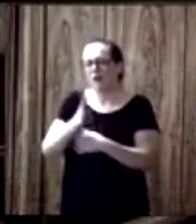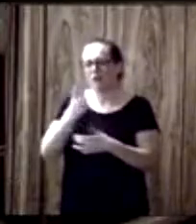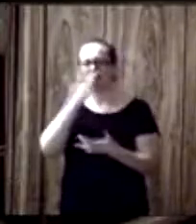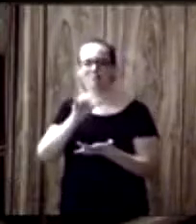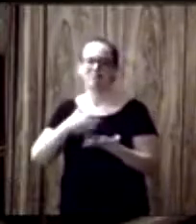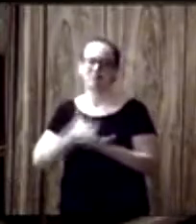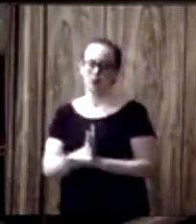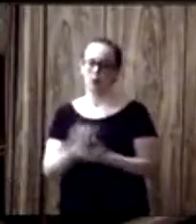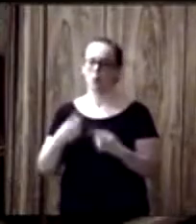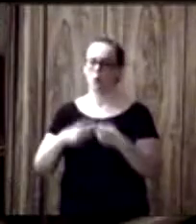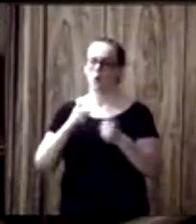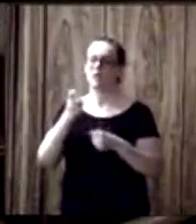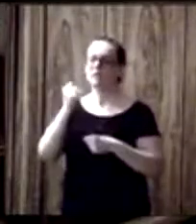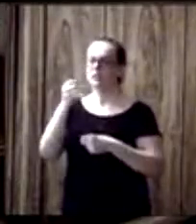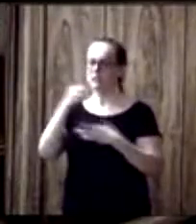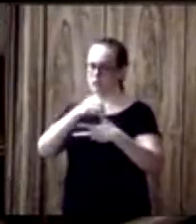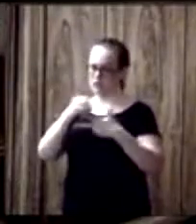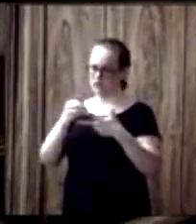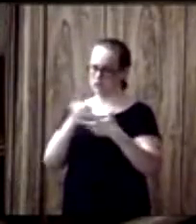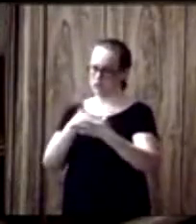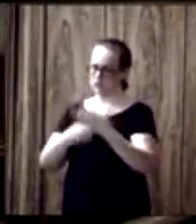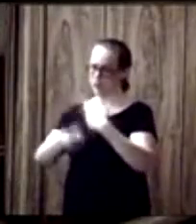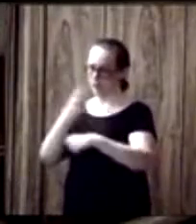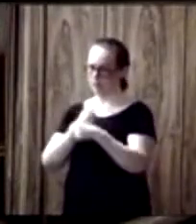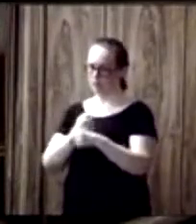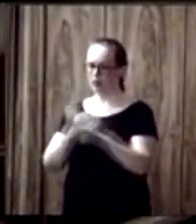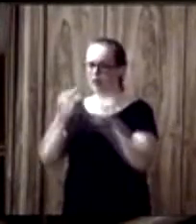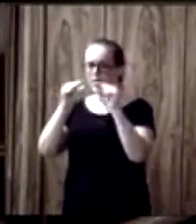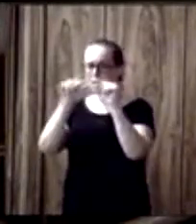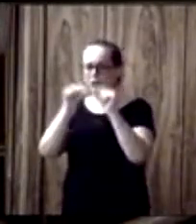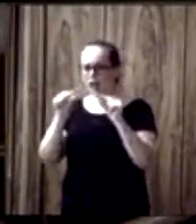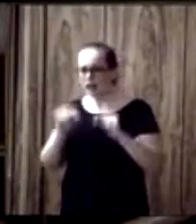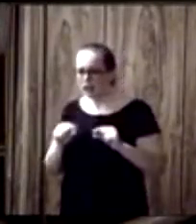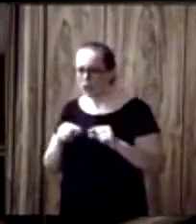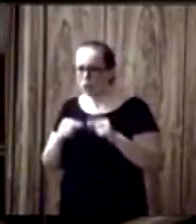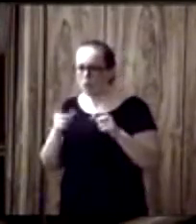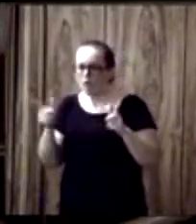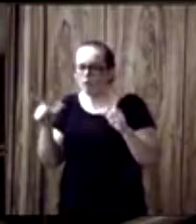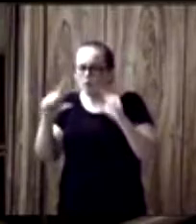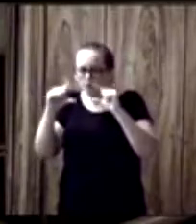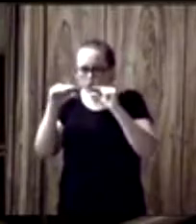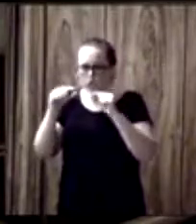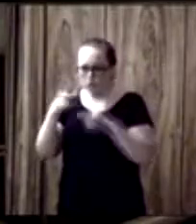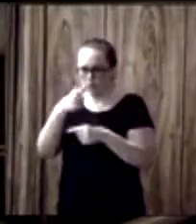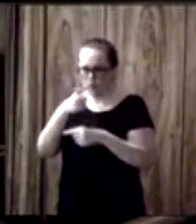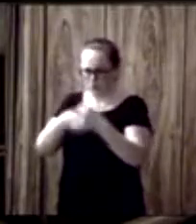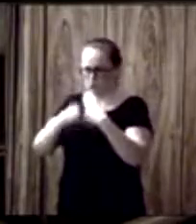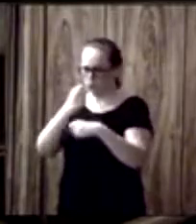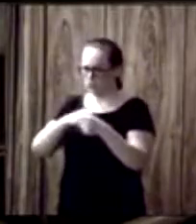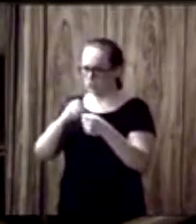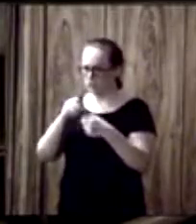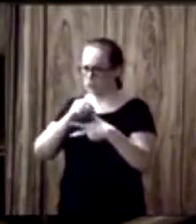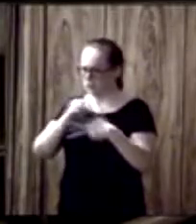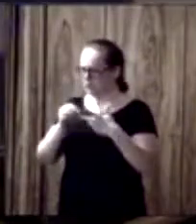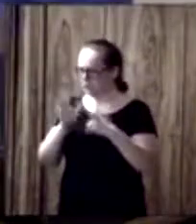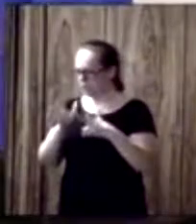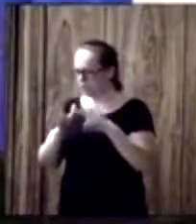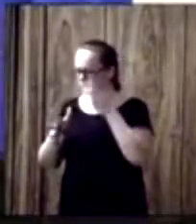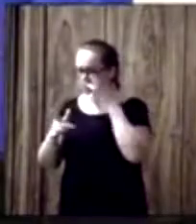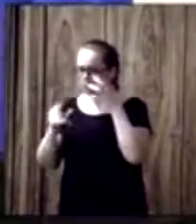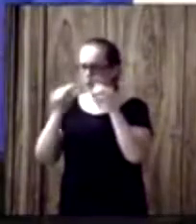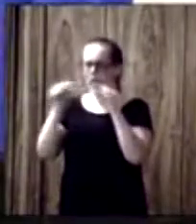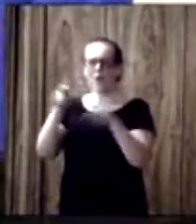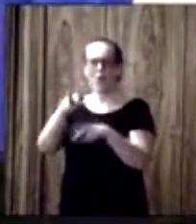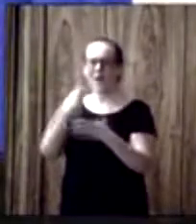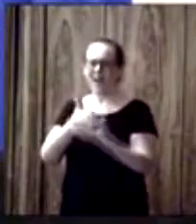Se vocês fizeram o Enem no ano passado, as linhas são super estreitas. Vocês fizeram o Enem? As linhas não são como as linhas do